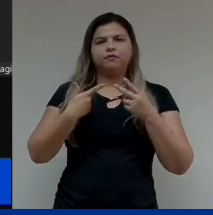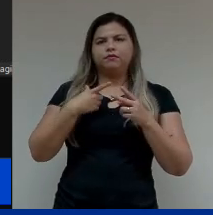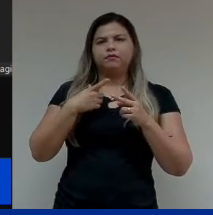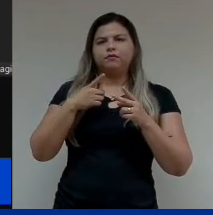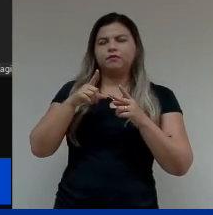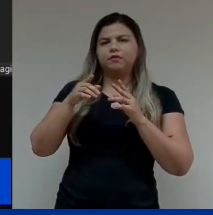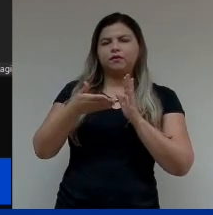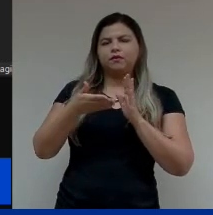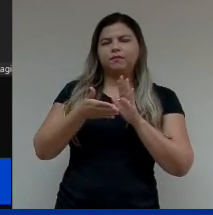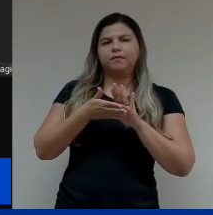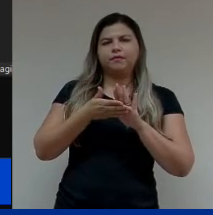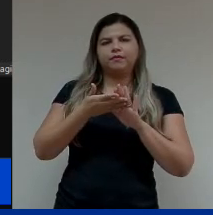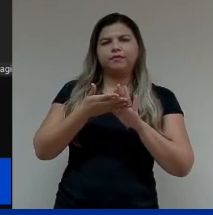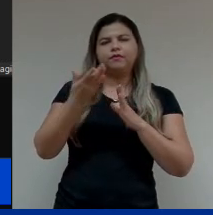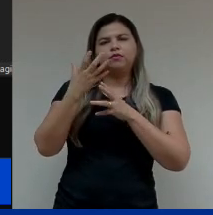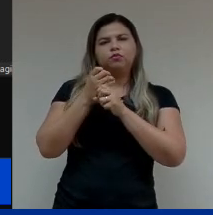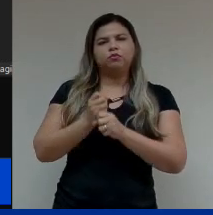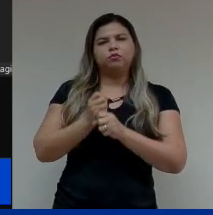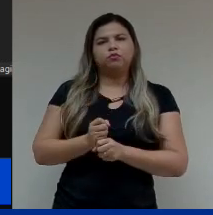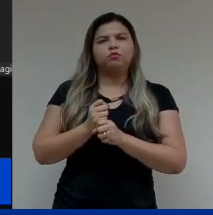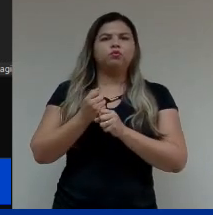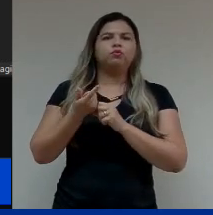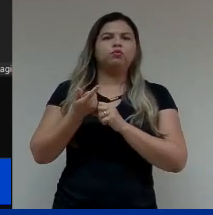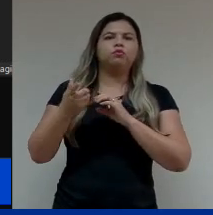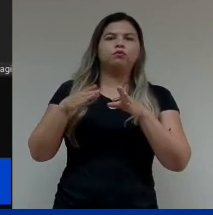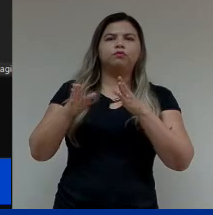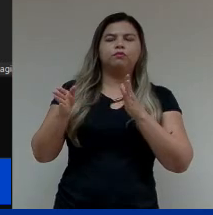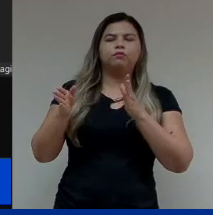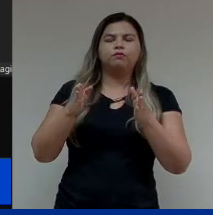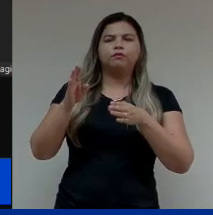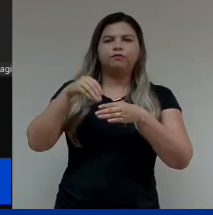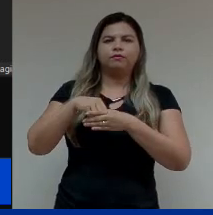na prestação de contas eleitorais número